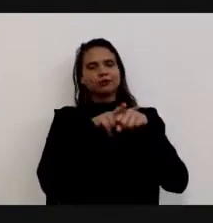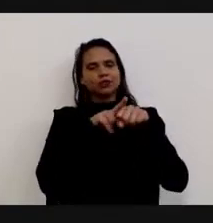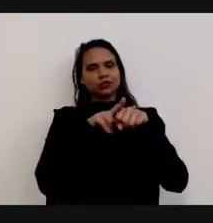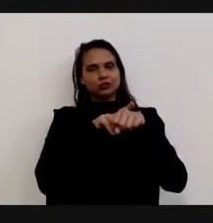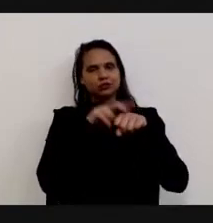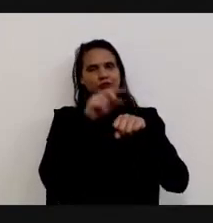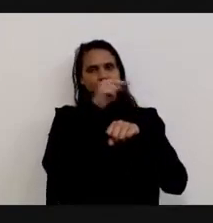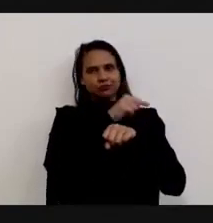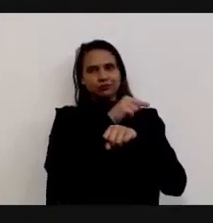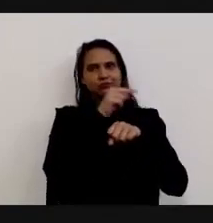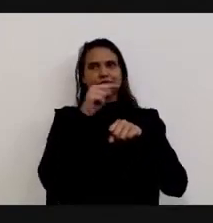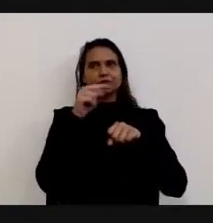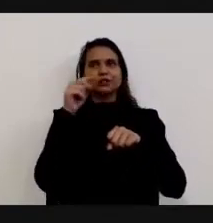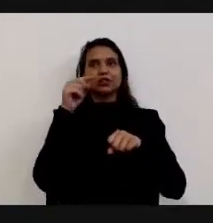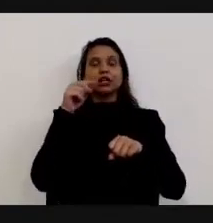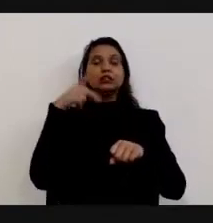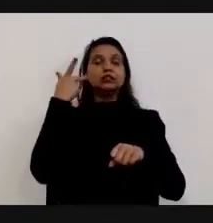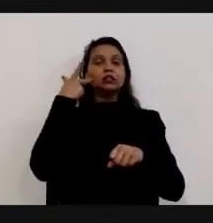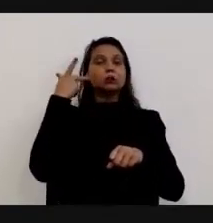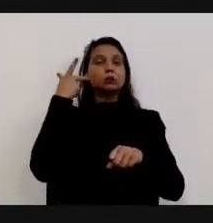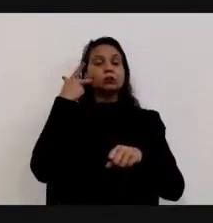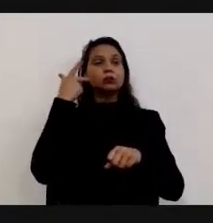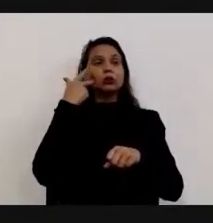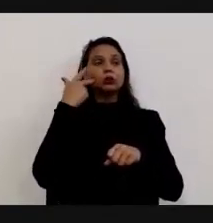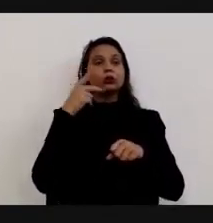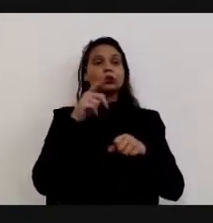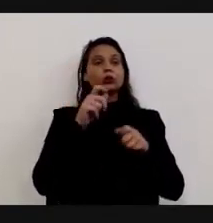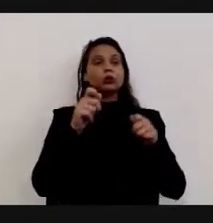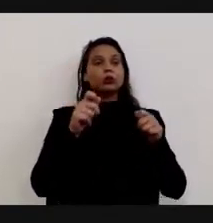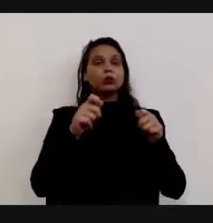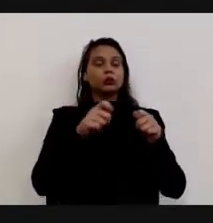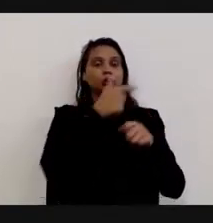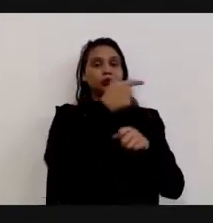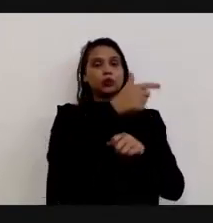vai diminuindo até o ano de 2022.